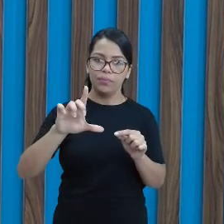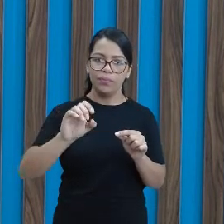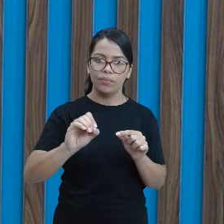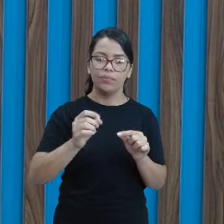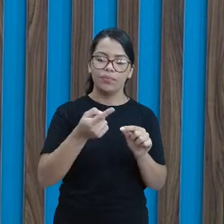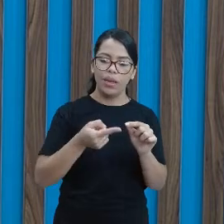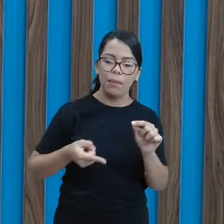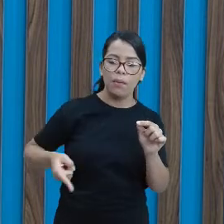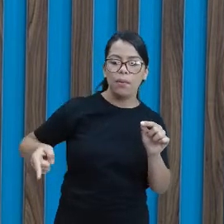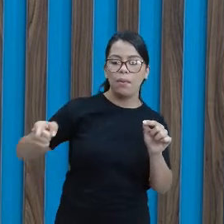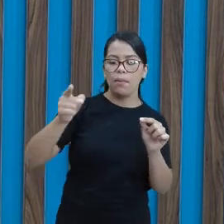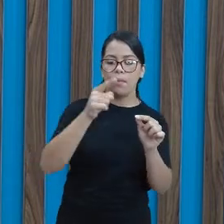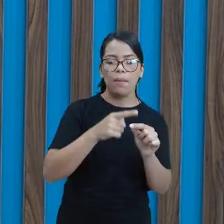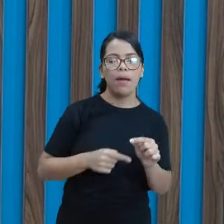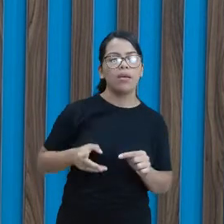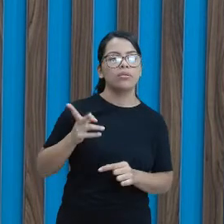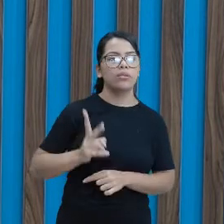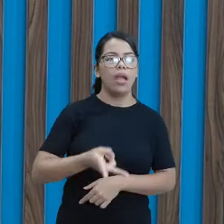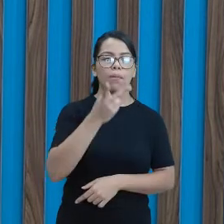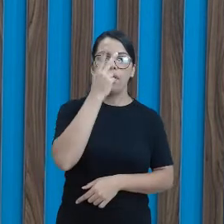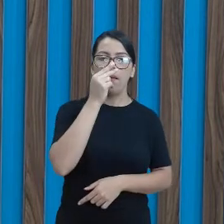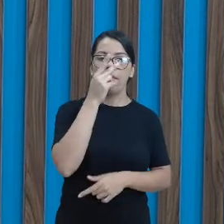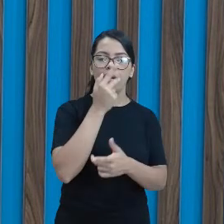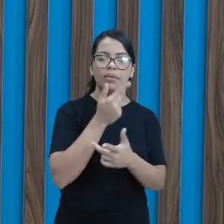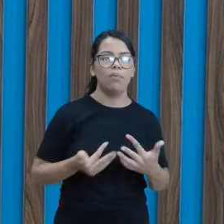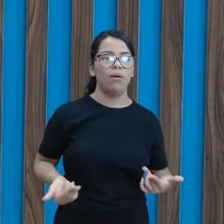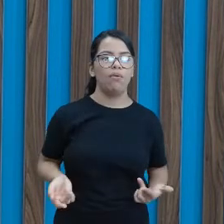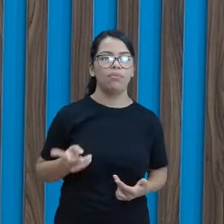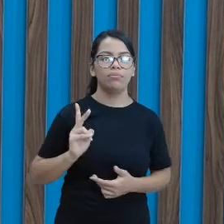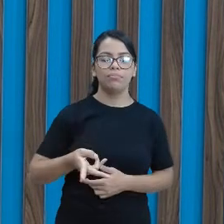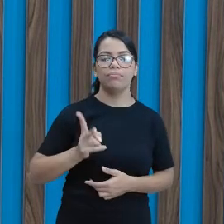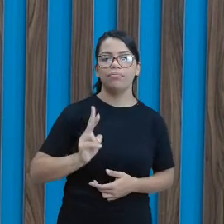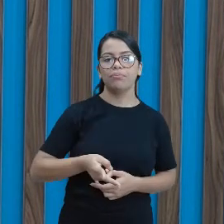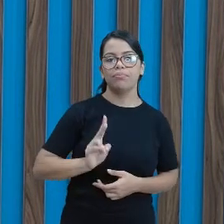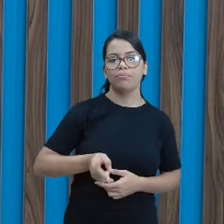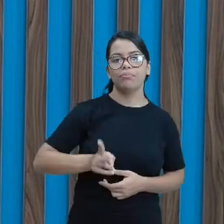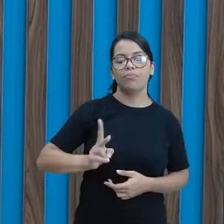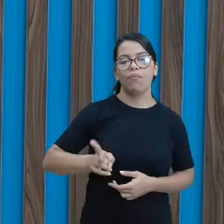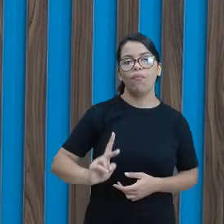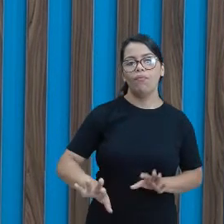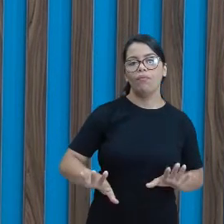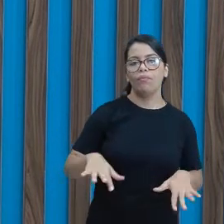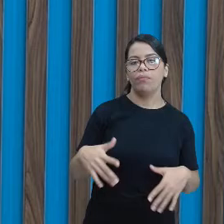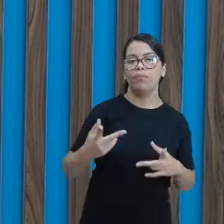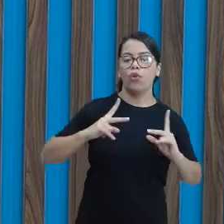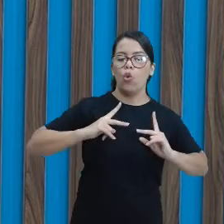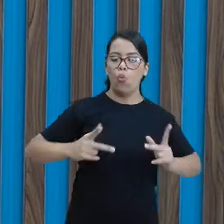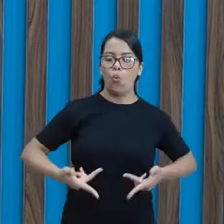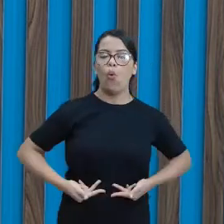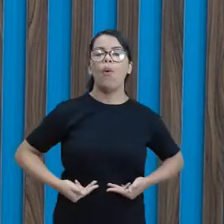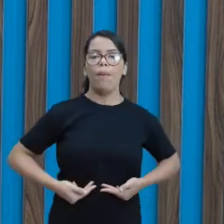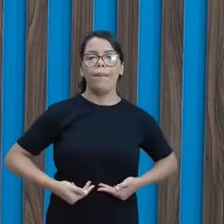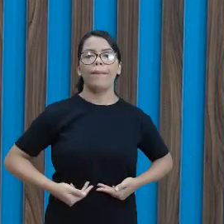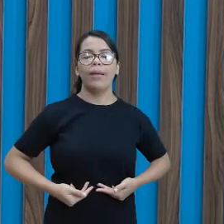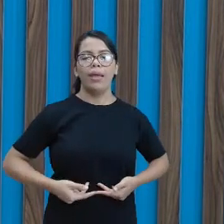justamente no território, que vai ser justamente essa questão onde o homem está preso, trazendo essa questão de prisão, porque prisão é uma palavra bem